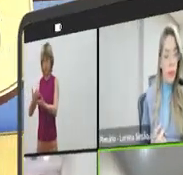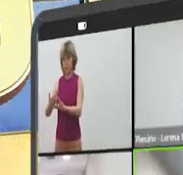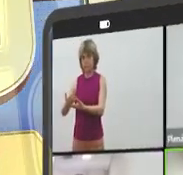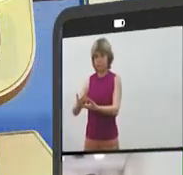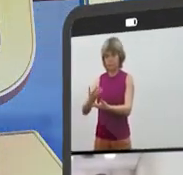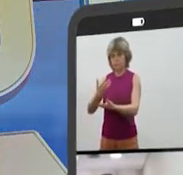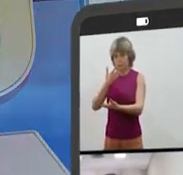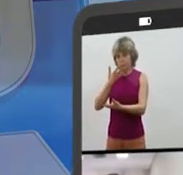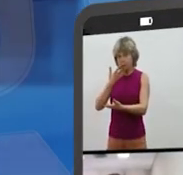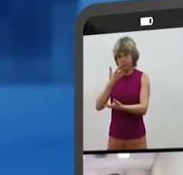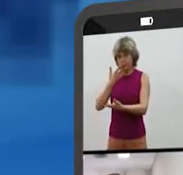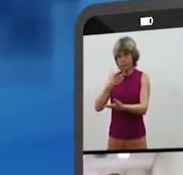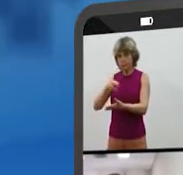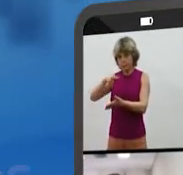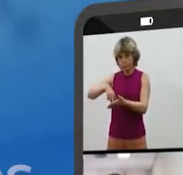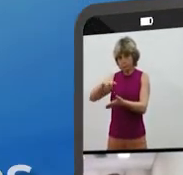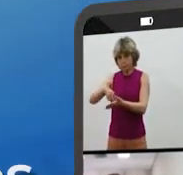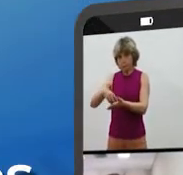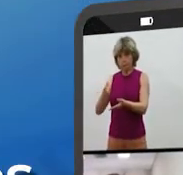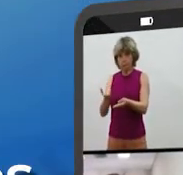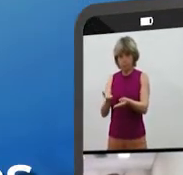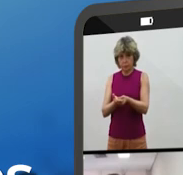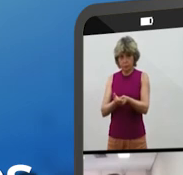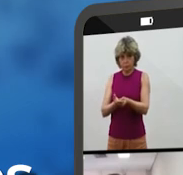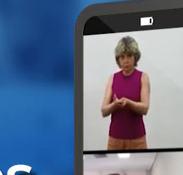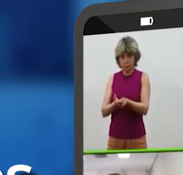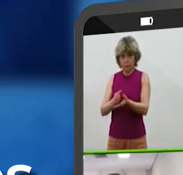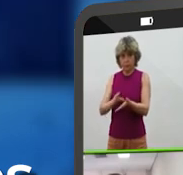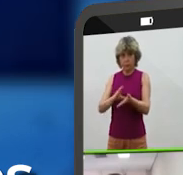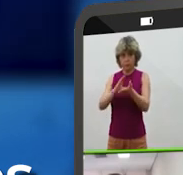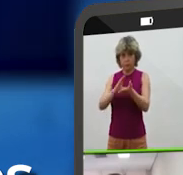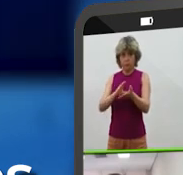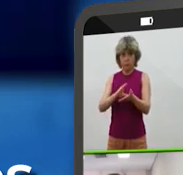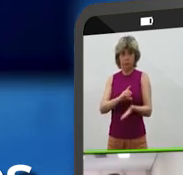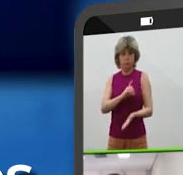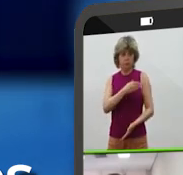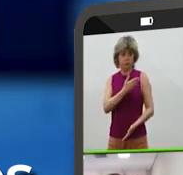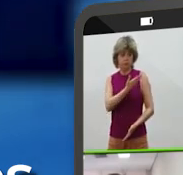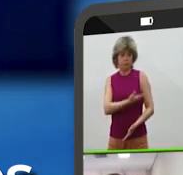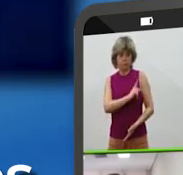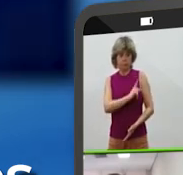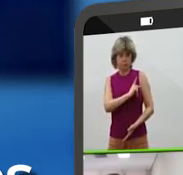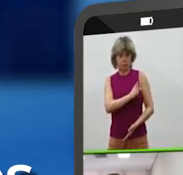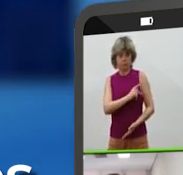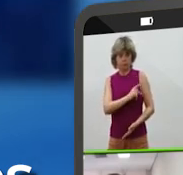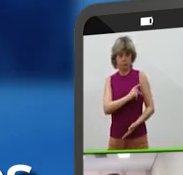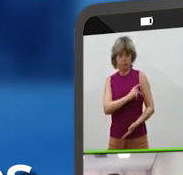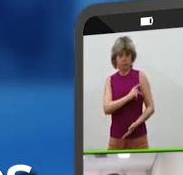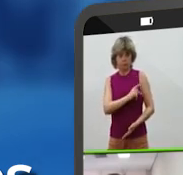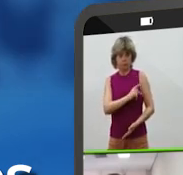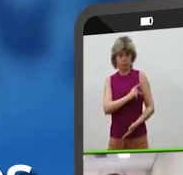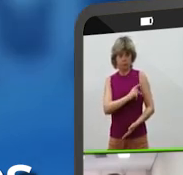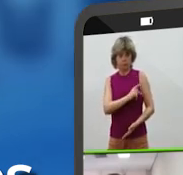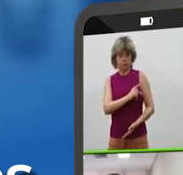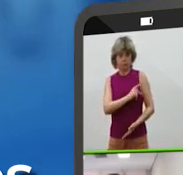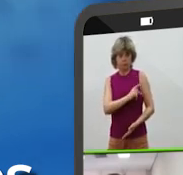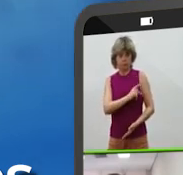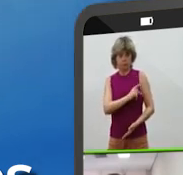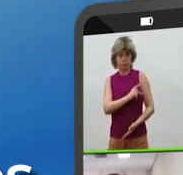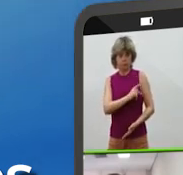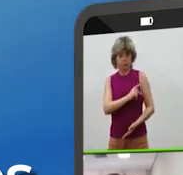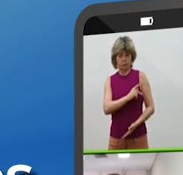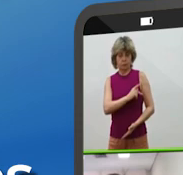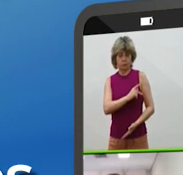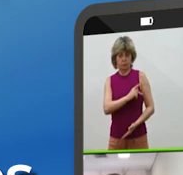Na sessão de terça-feira, 17 de setembro, a primeira Câmara do Tribunal de Contas dos Municípios do Estado de Goiás aprovou 85 processos